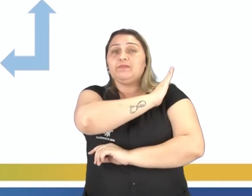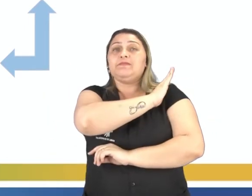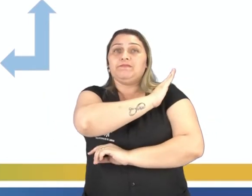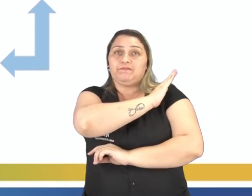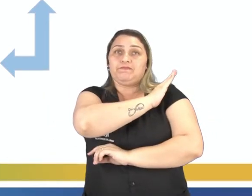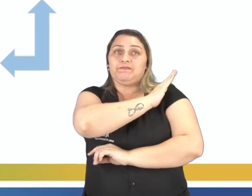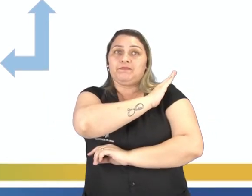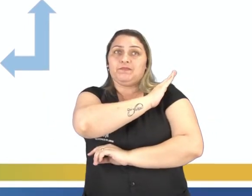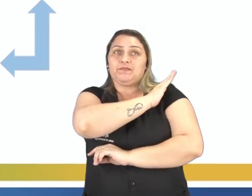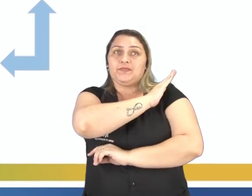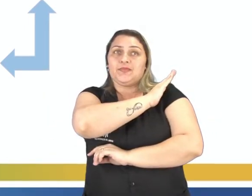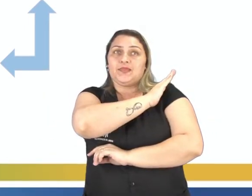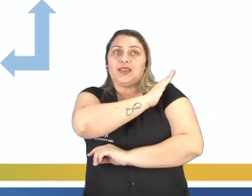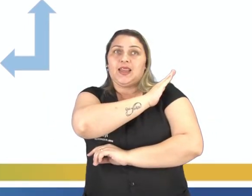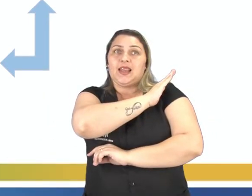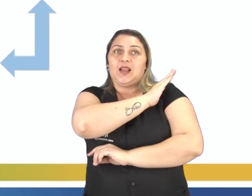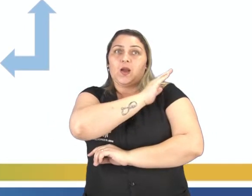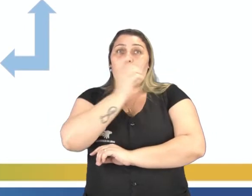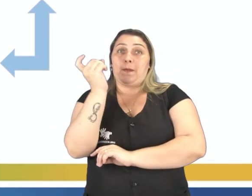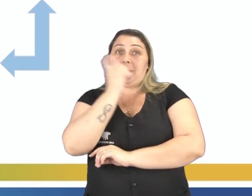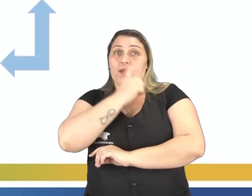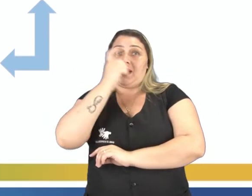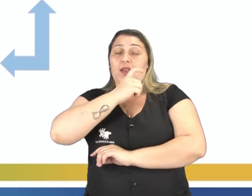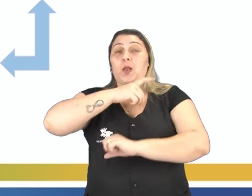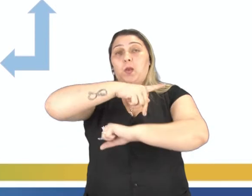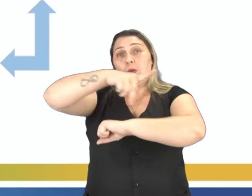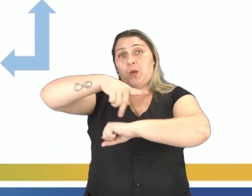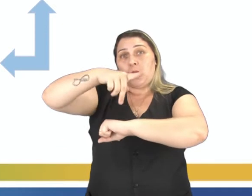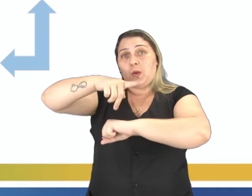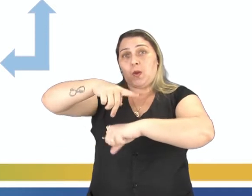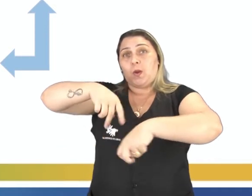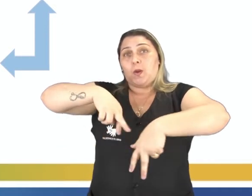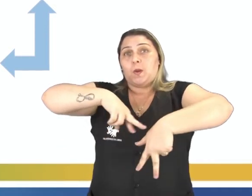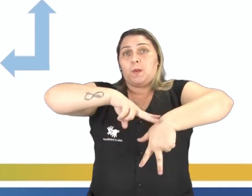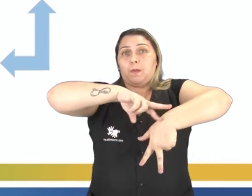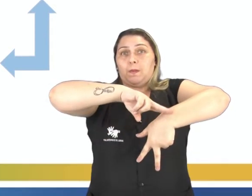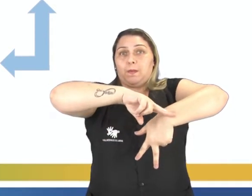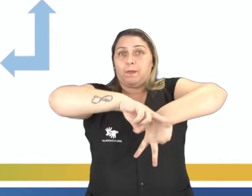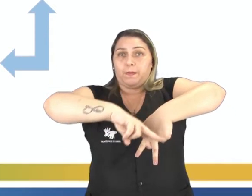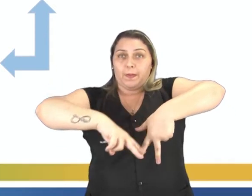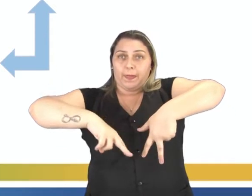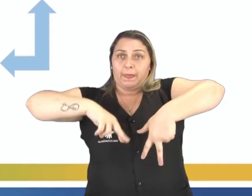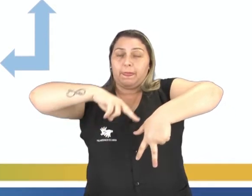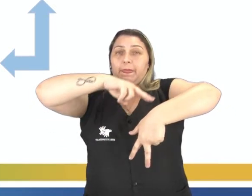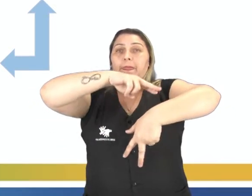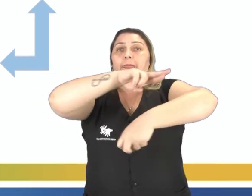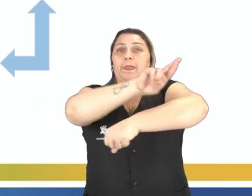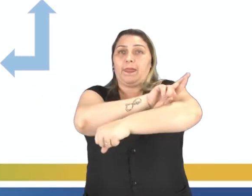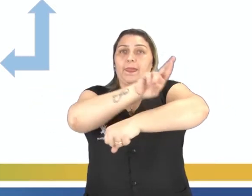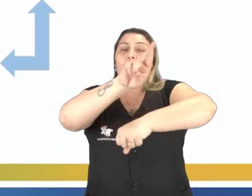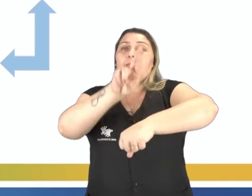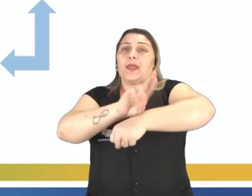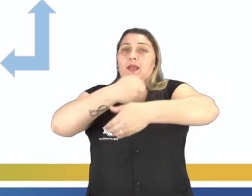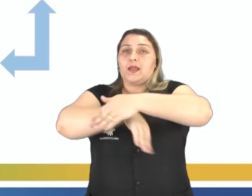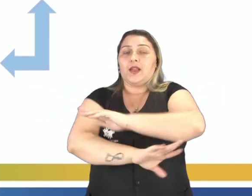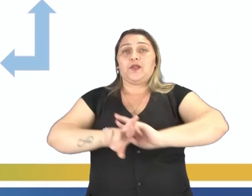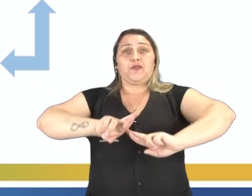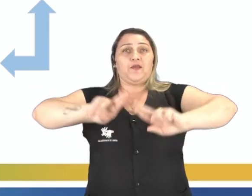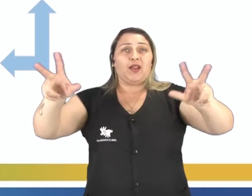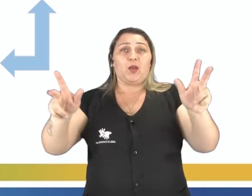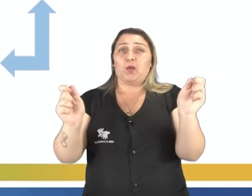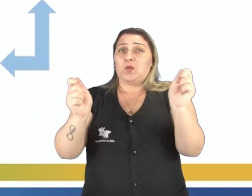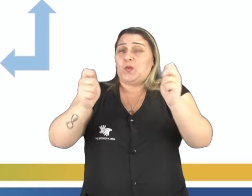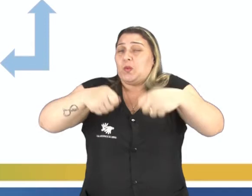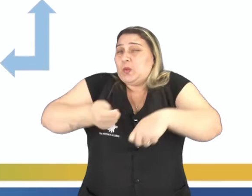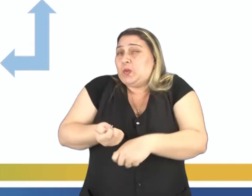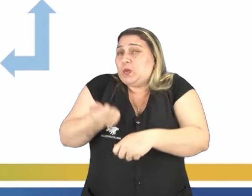engano. No país de raças, credos, costumes e religiões diferentes, é quase impossível não falarmos